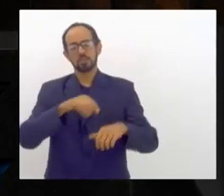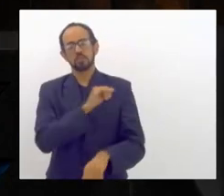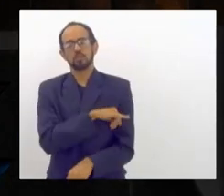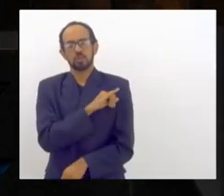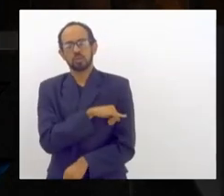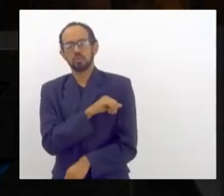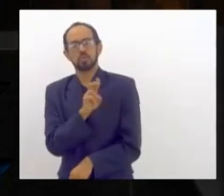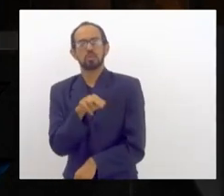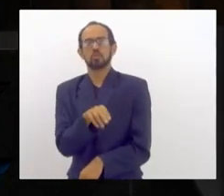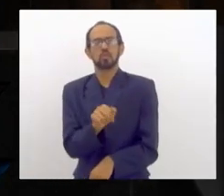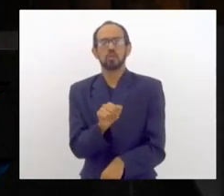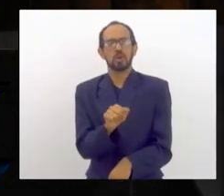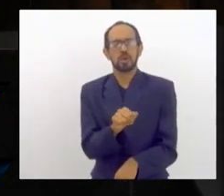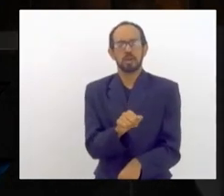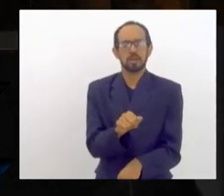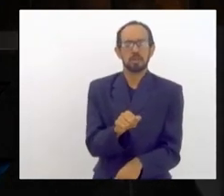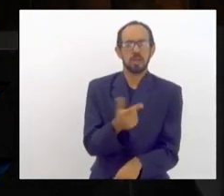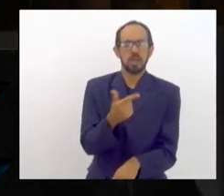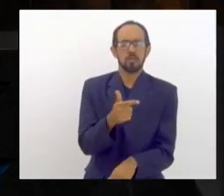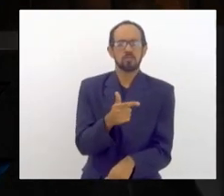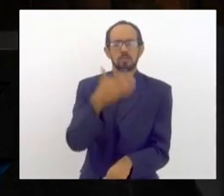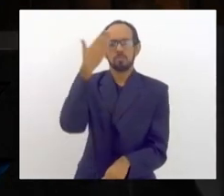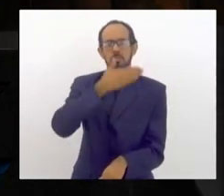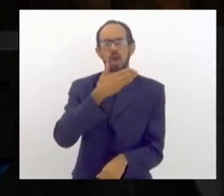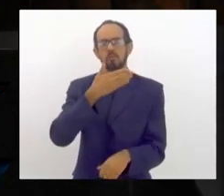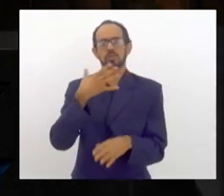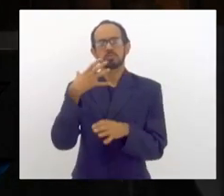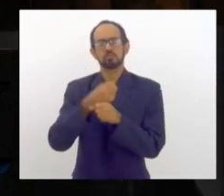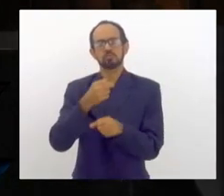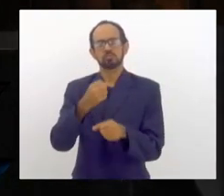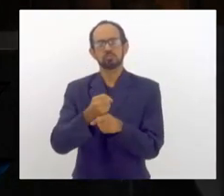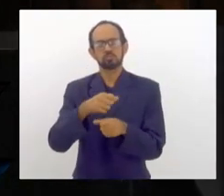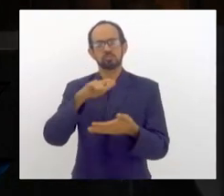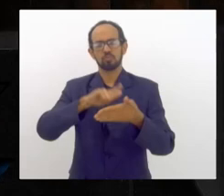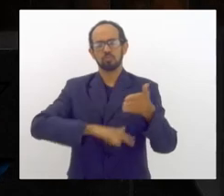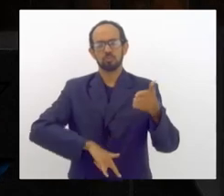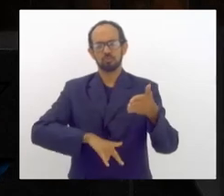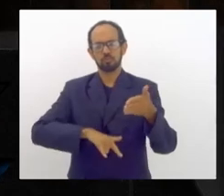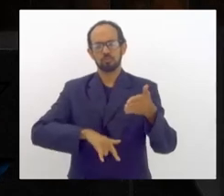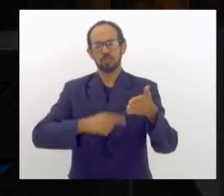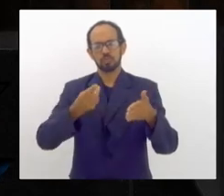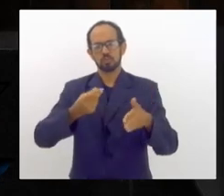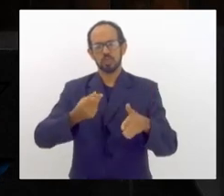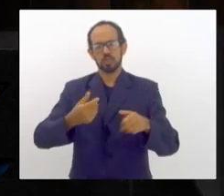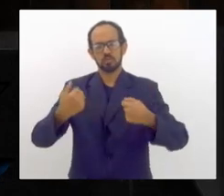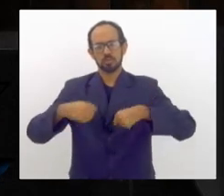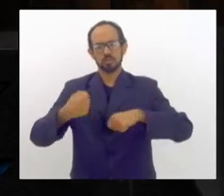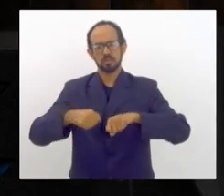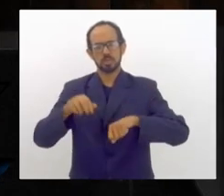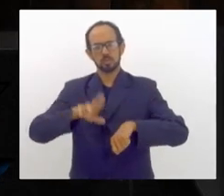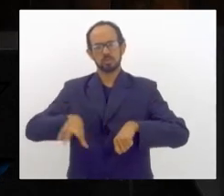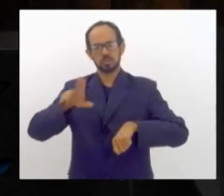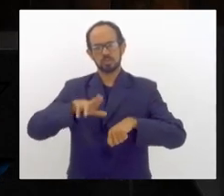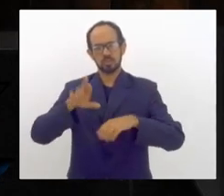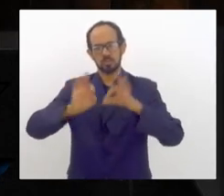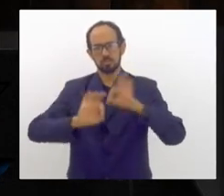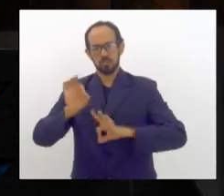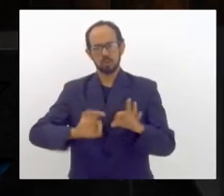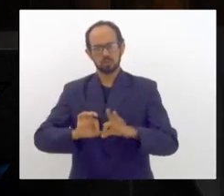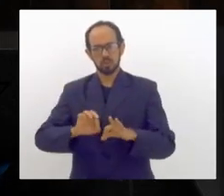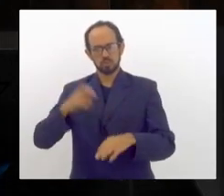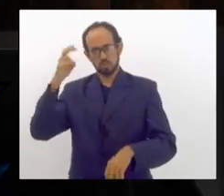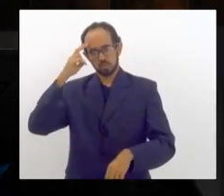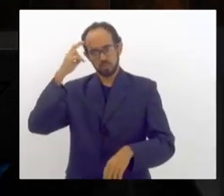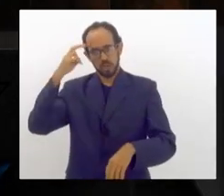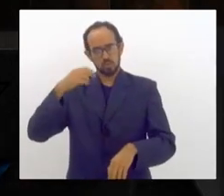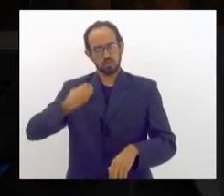teve prestação de conta. Nunca teve prestação de conta nenhuma, dinheiro que era para estar sendo utilizado para projetos culturais. Vivemos